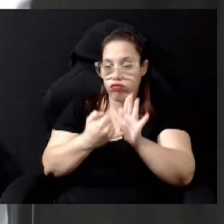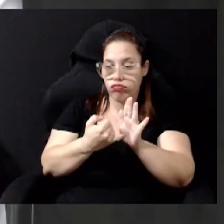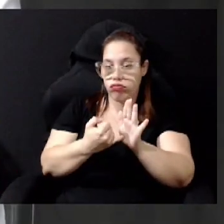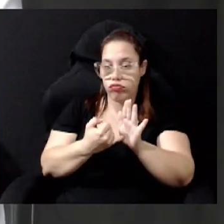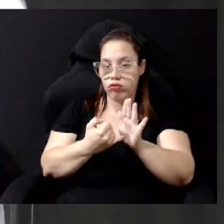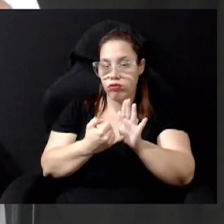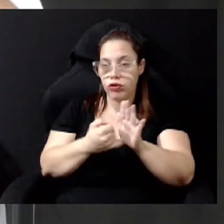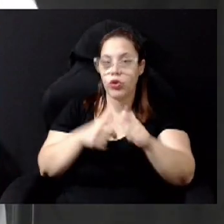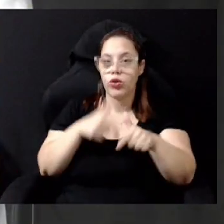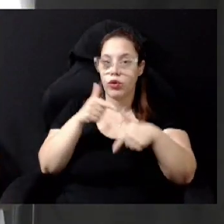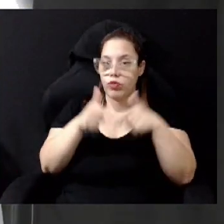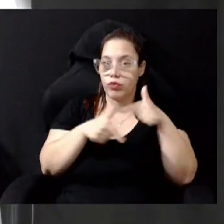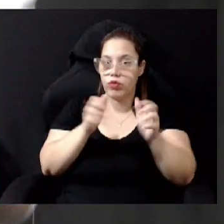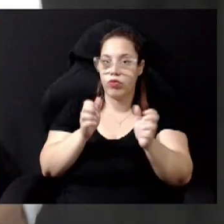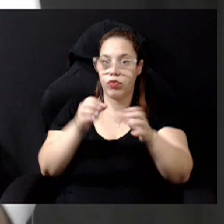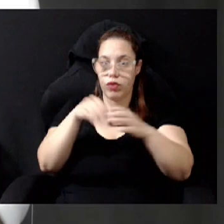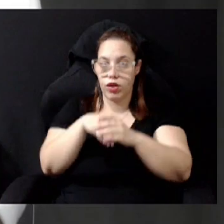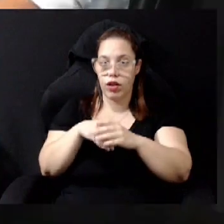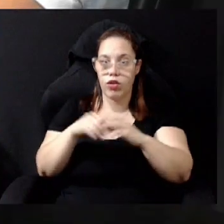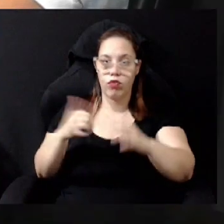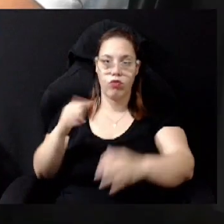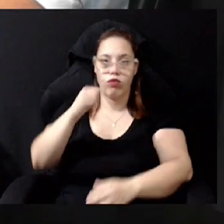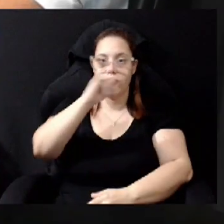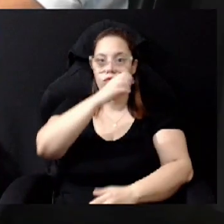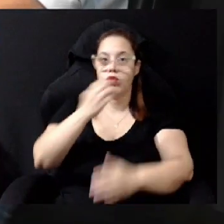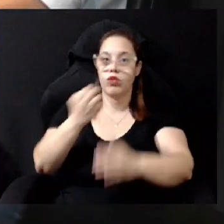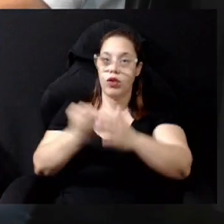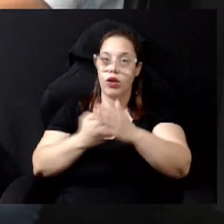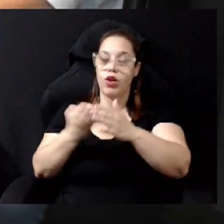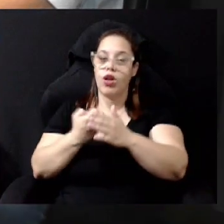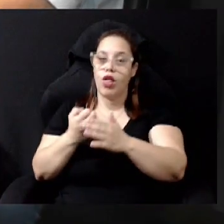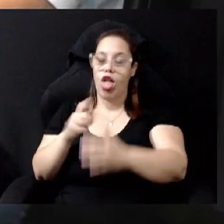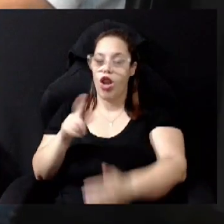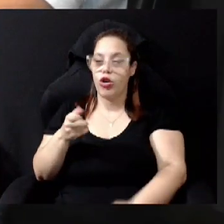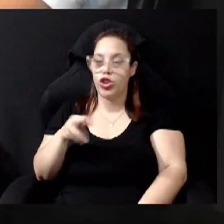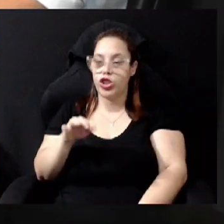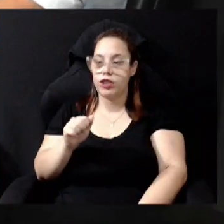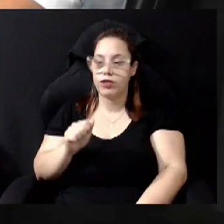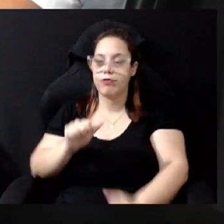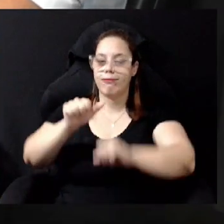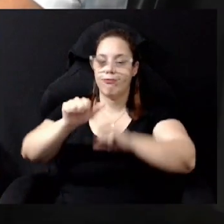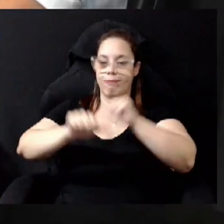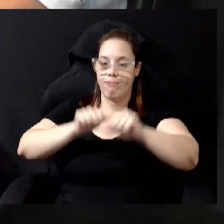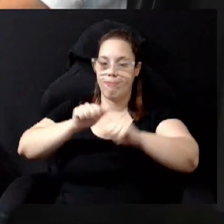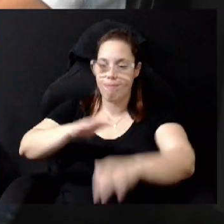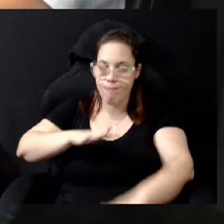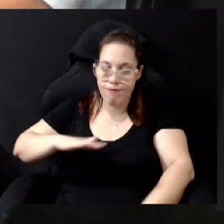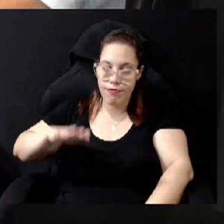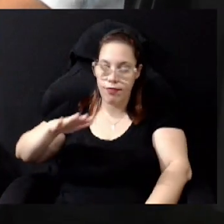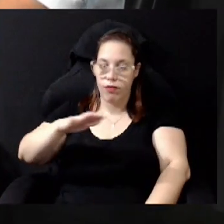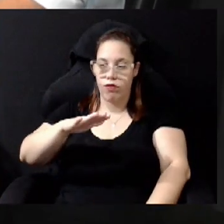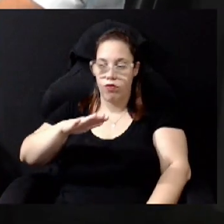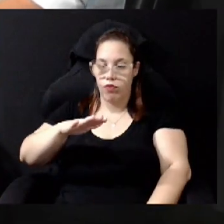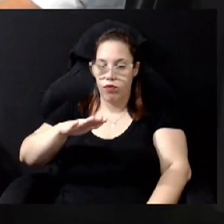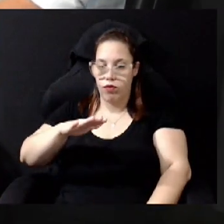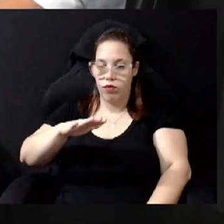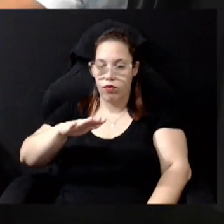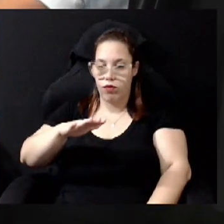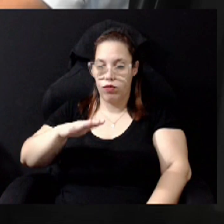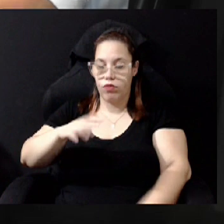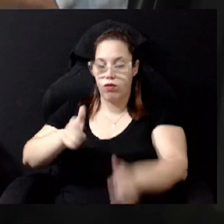dentro do aeroporto, de empresas de logística. Nós vamos transformar aquela cabeceira ali num dos maiores pontos